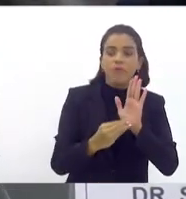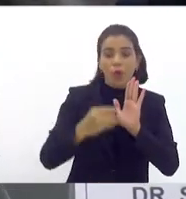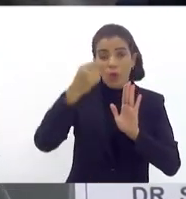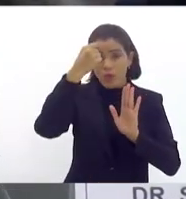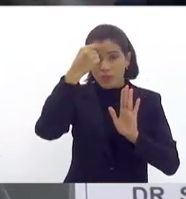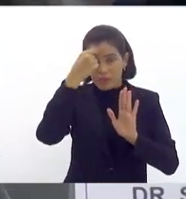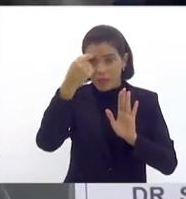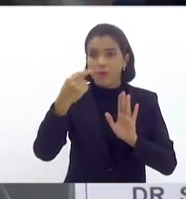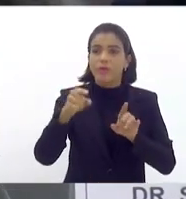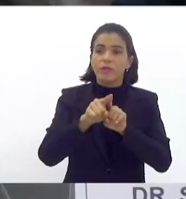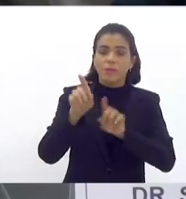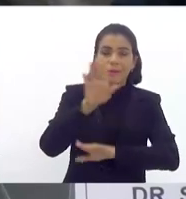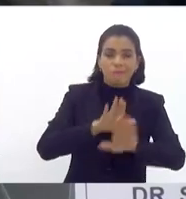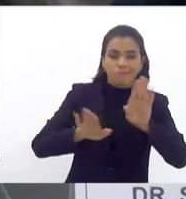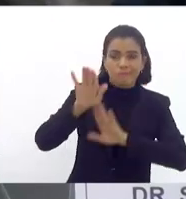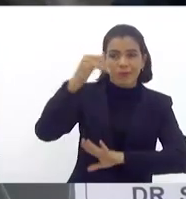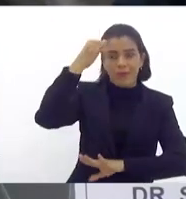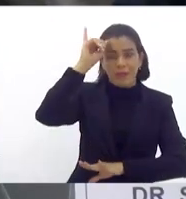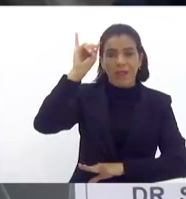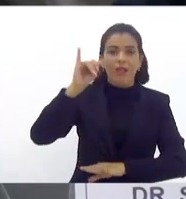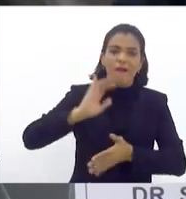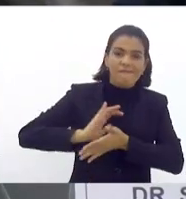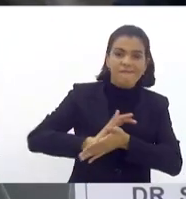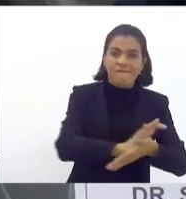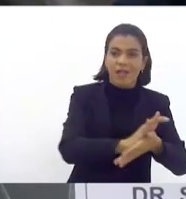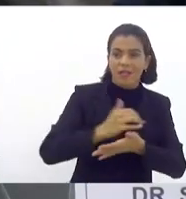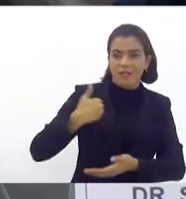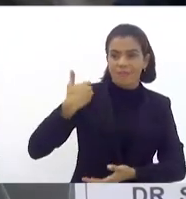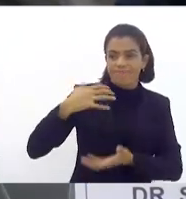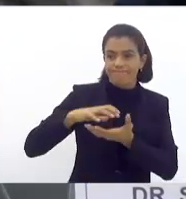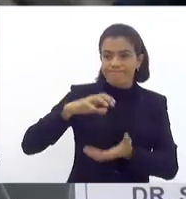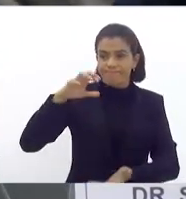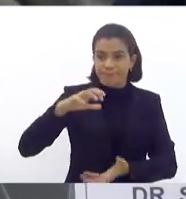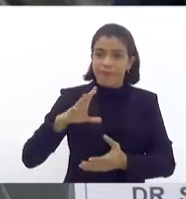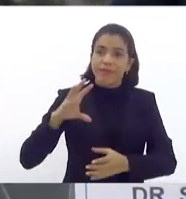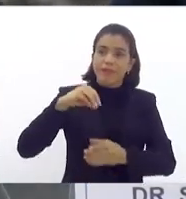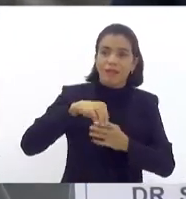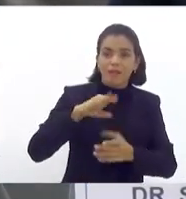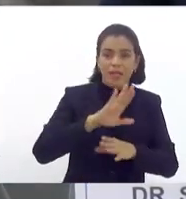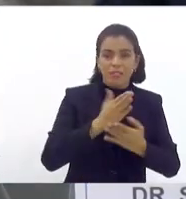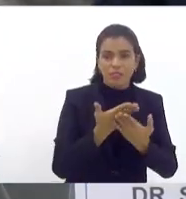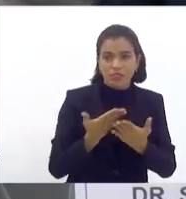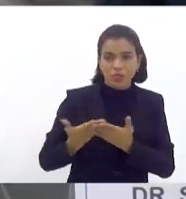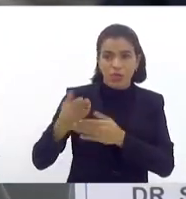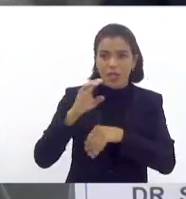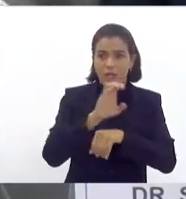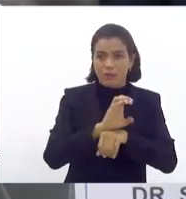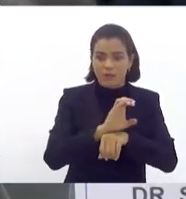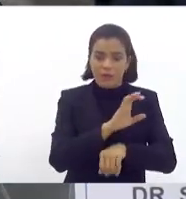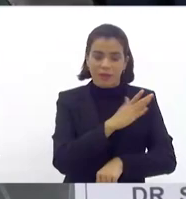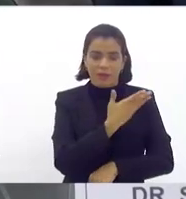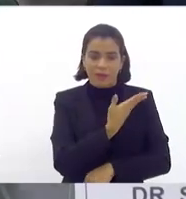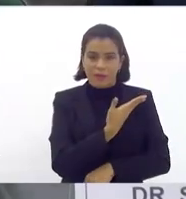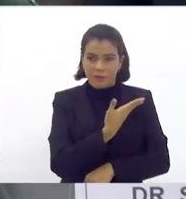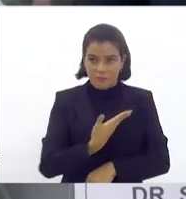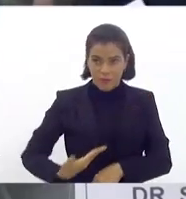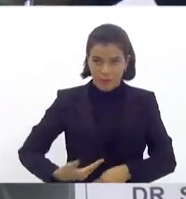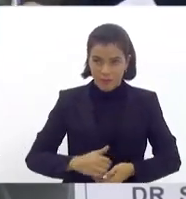e prevenção contra o etarismo nas unidades de ensino da rede pública do Estado do Rio de Janeiro. Para aparecer, deputado